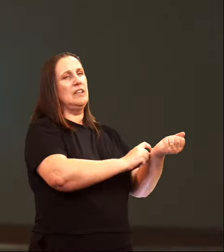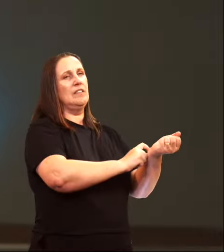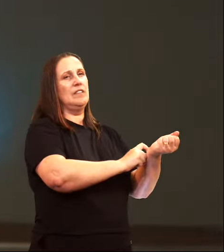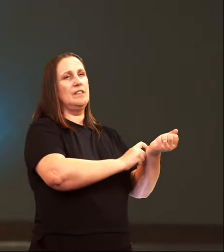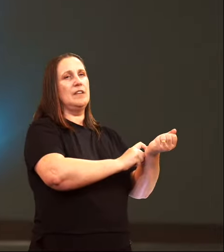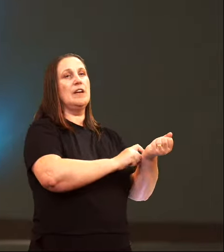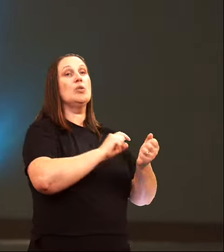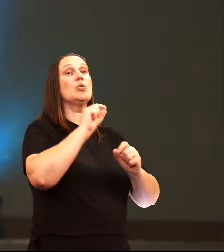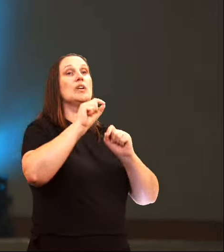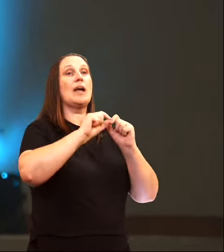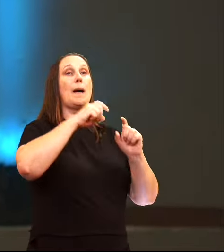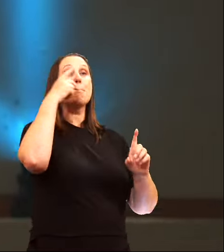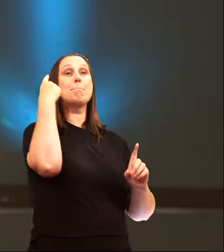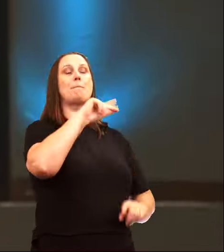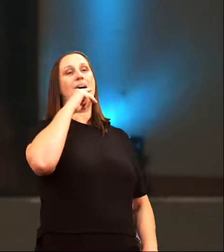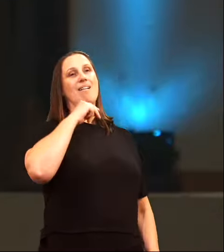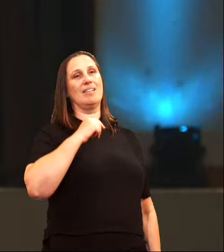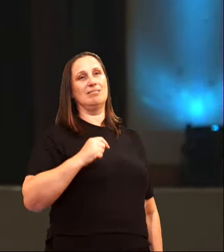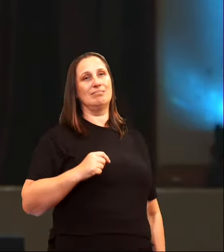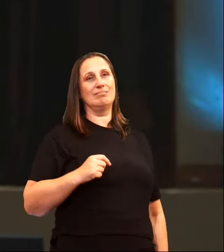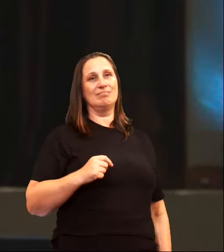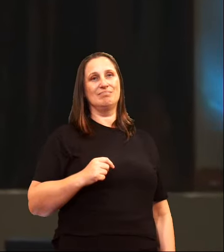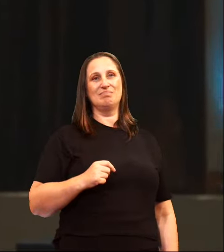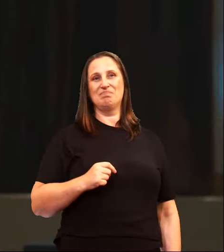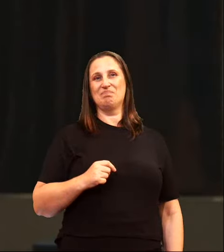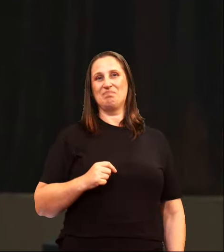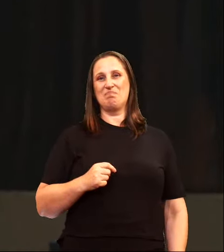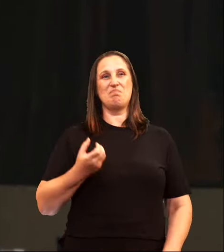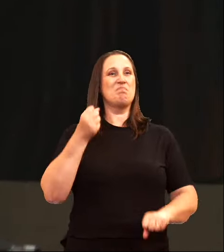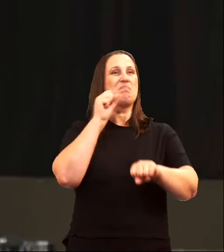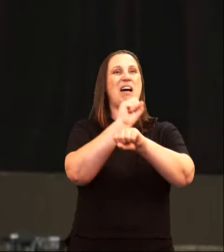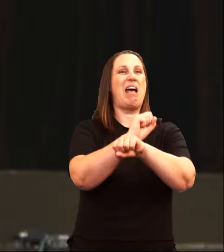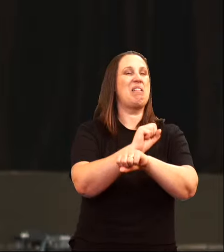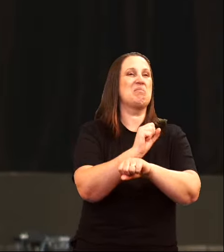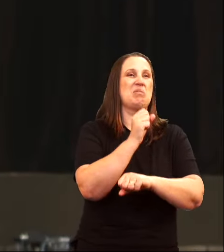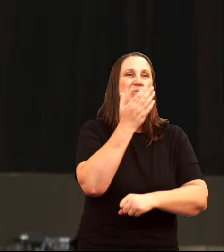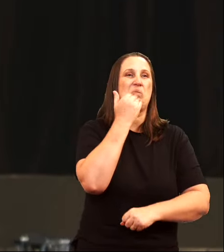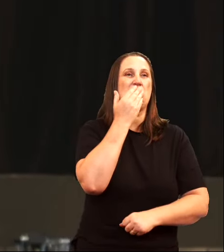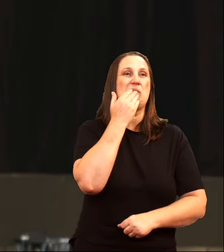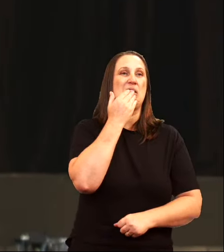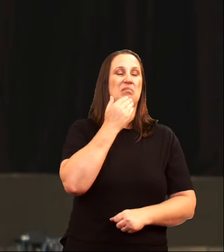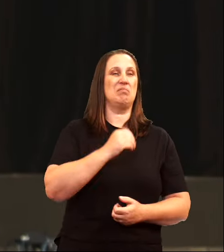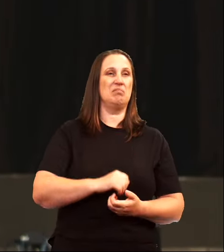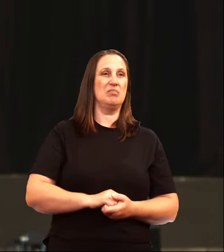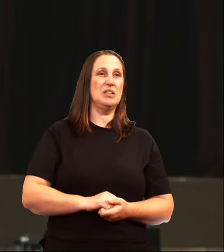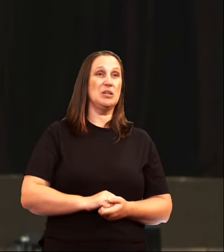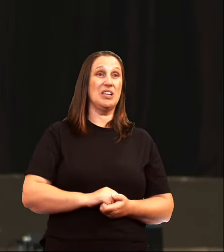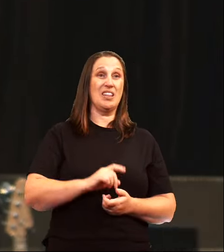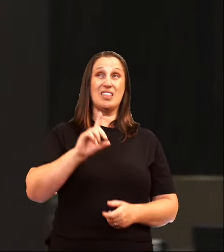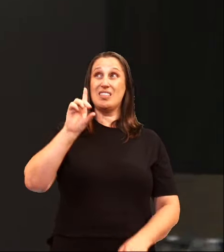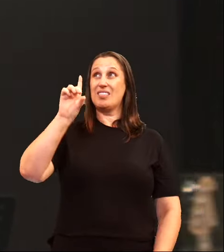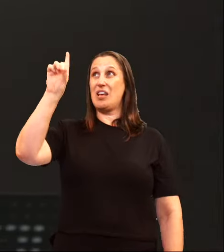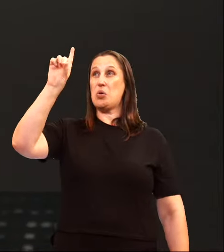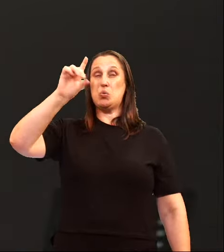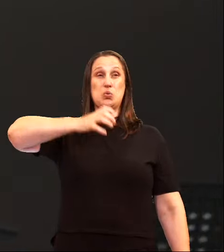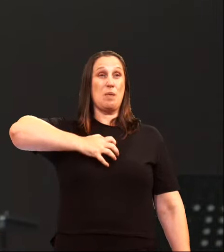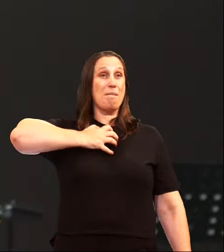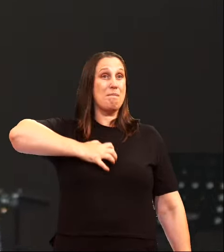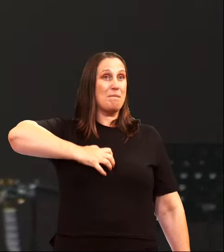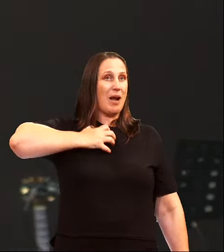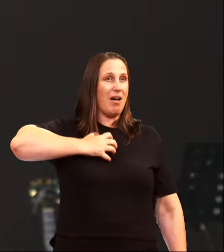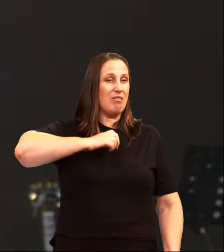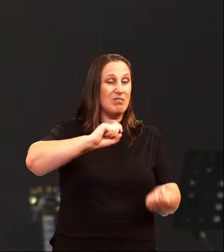epidemia. Eles não chegaram nem a engolir a comida e alguns morreram. Deus estava bravo. Se tem algo que irrita Deus é quando a